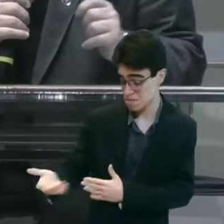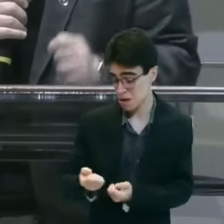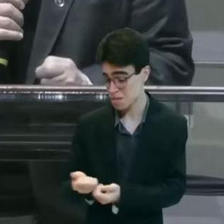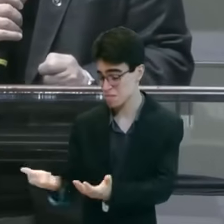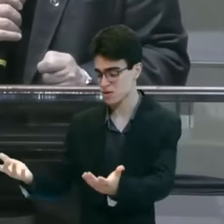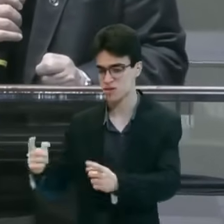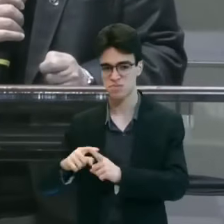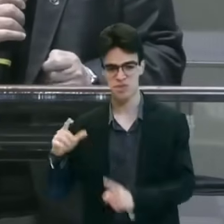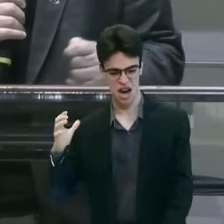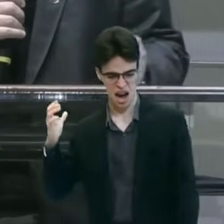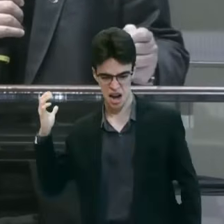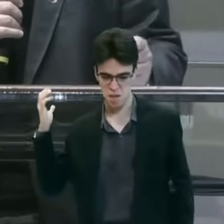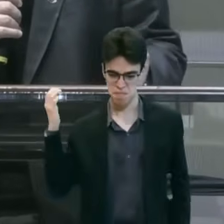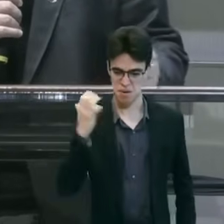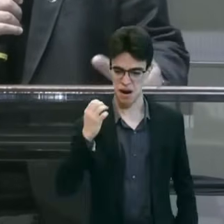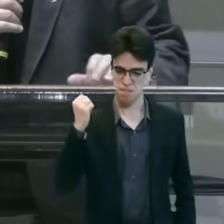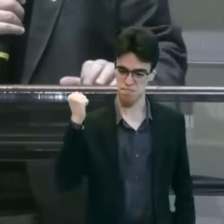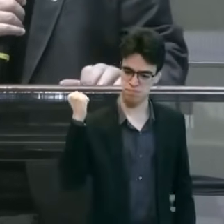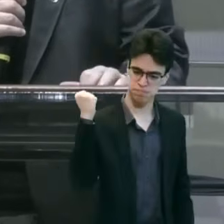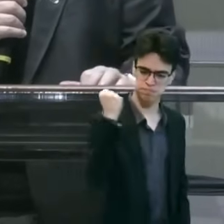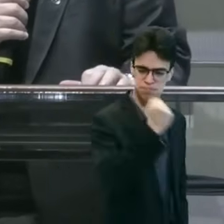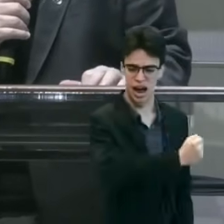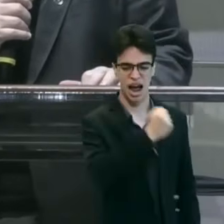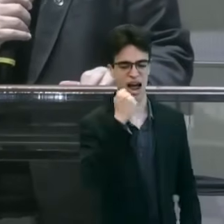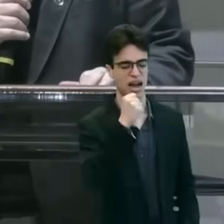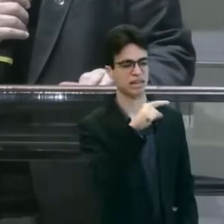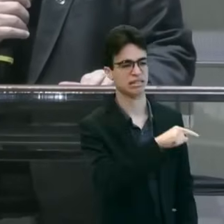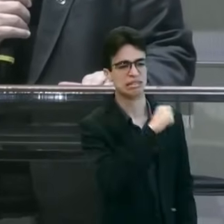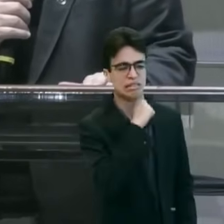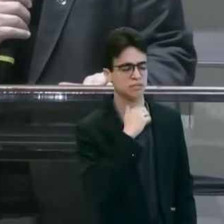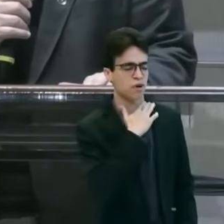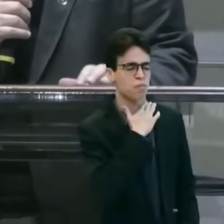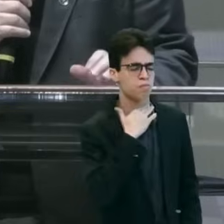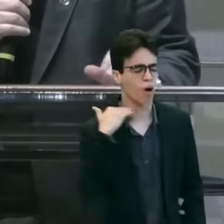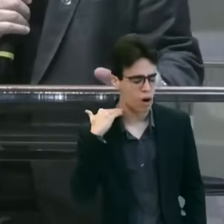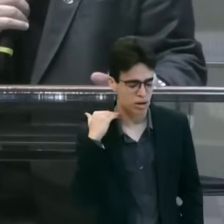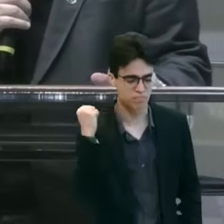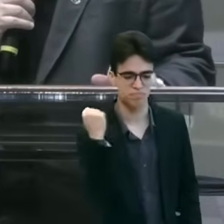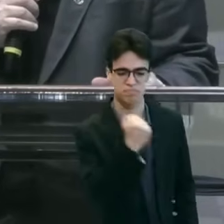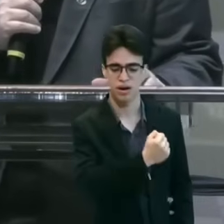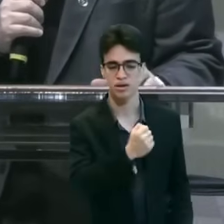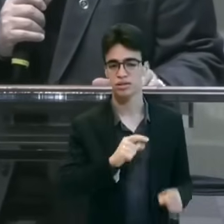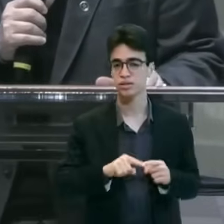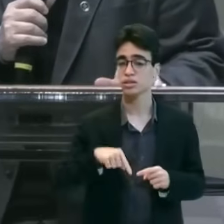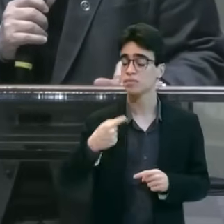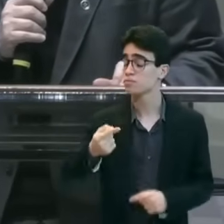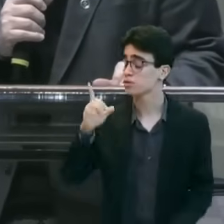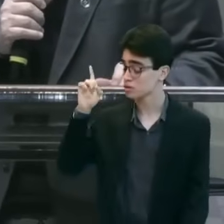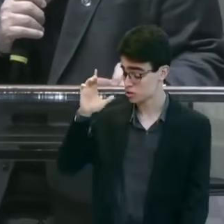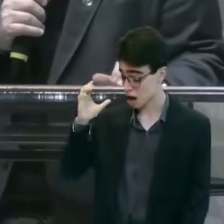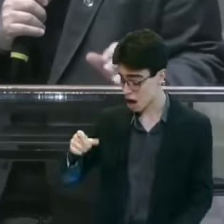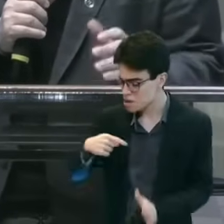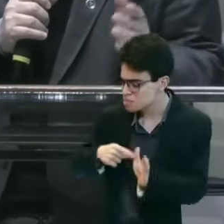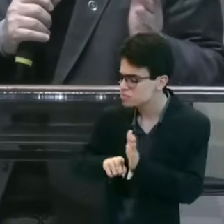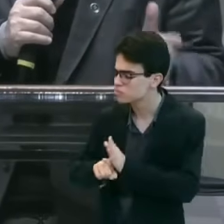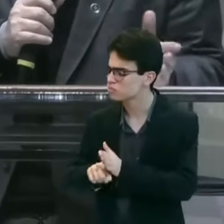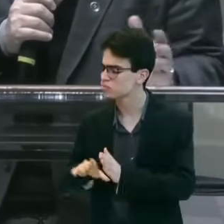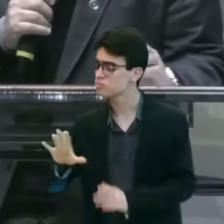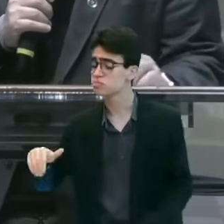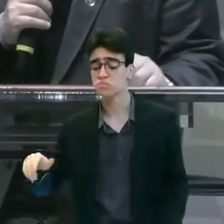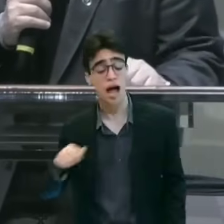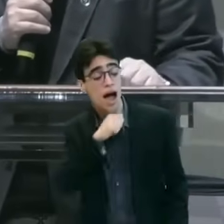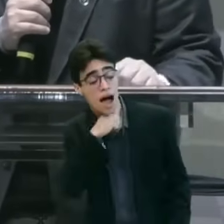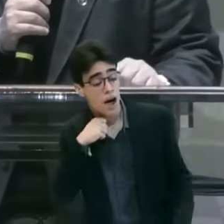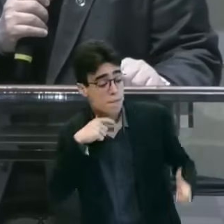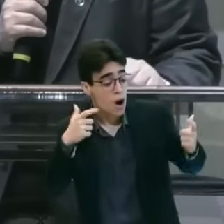Caim atacou Abel, o seu irmão, e o matou. Mais tarde o Senhor perguntou a Caim: onde está